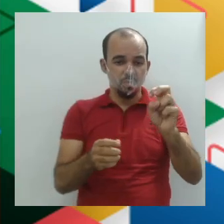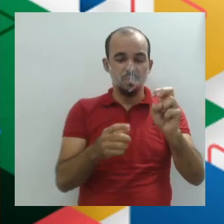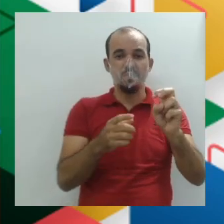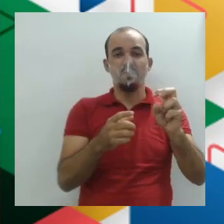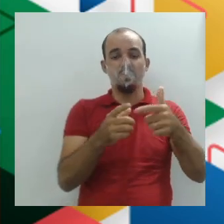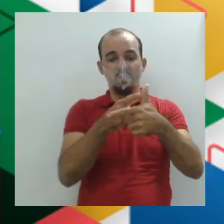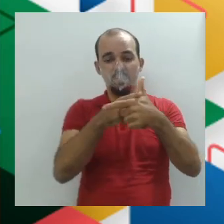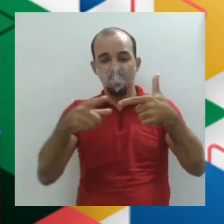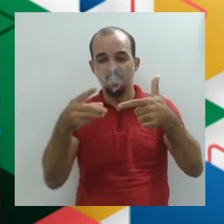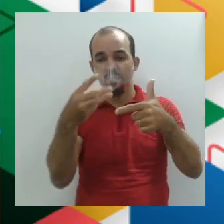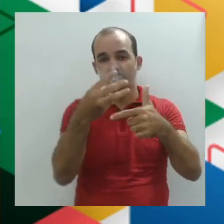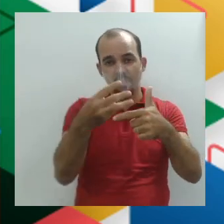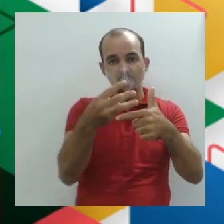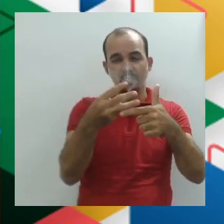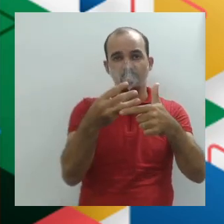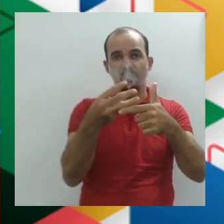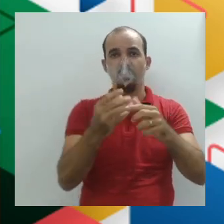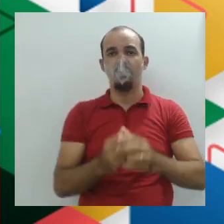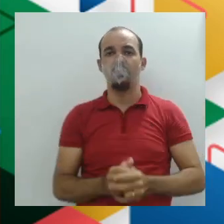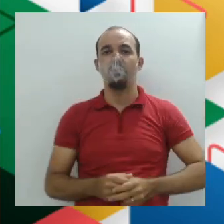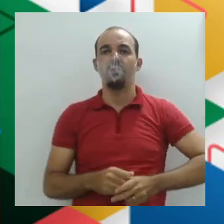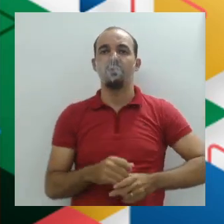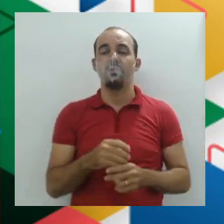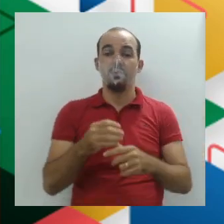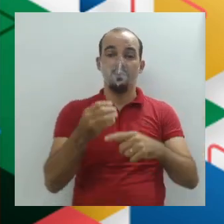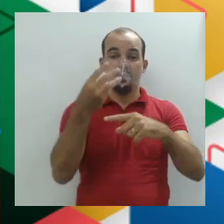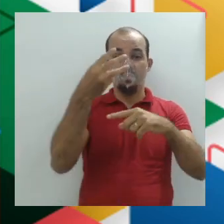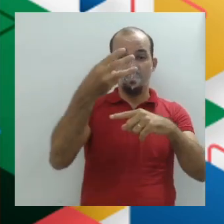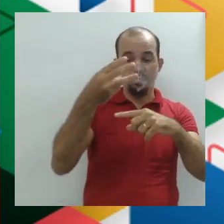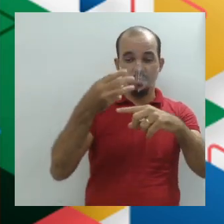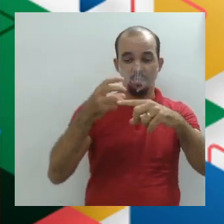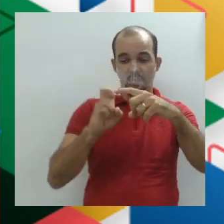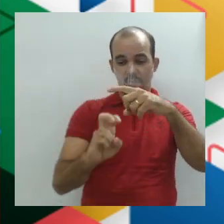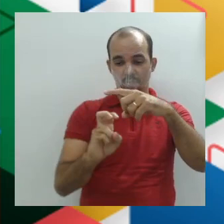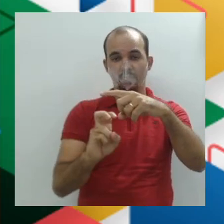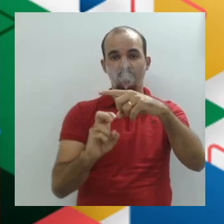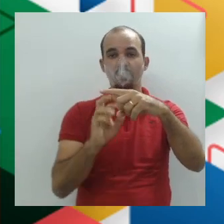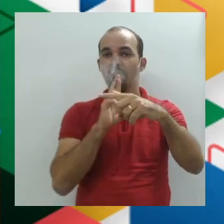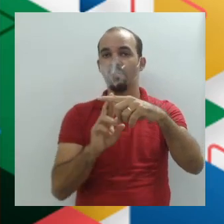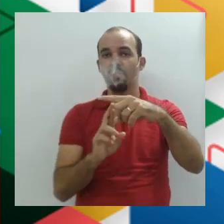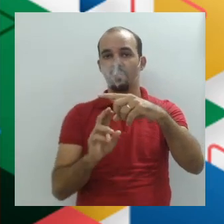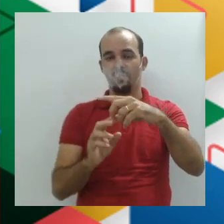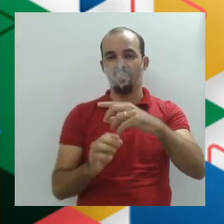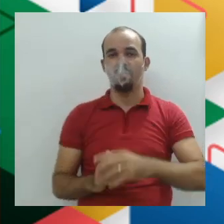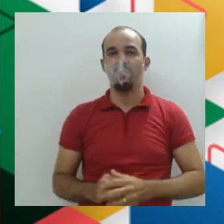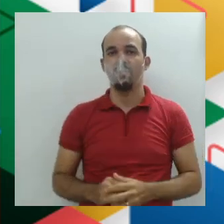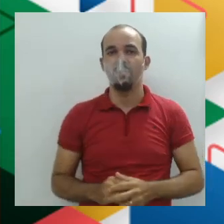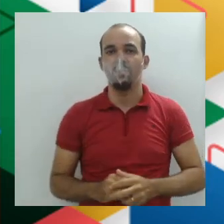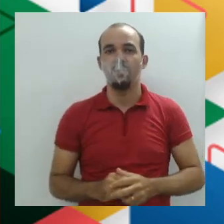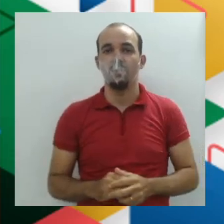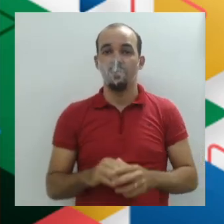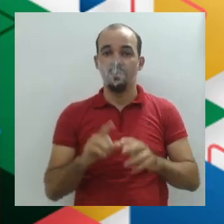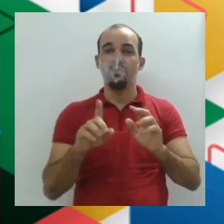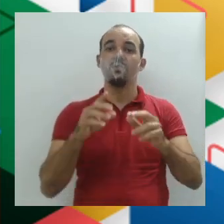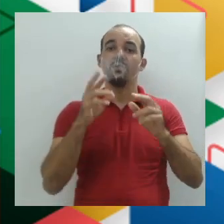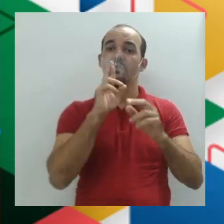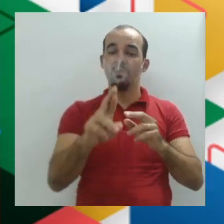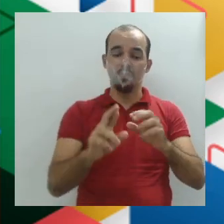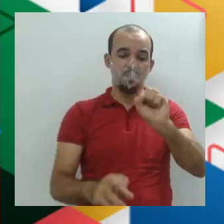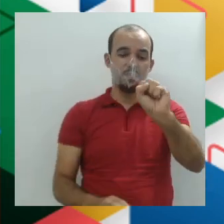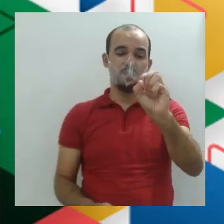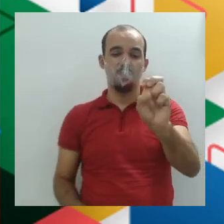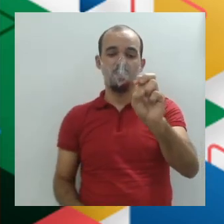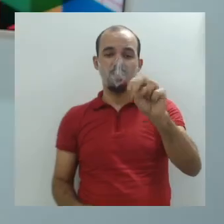e 15 por 3 dá 5. Então eu sei que o seno do ângulo alfa é 3/5. Beleza?